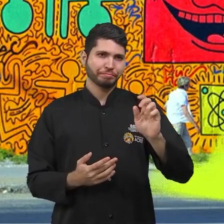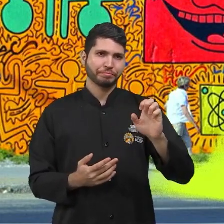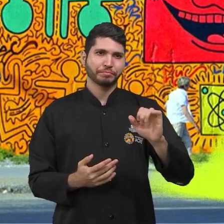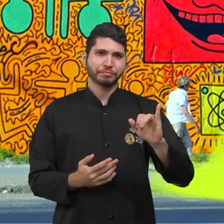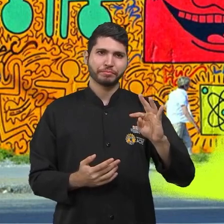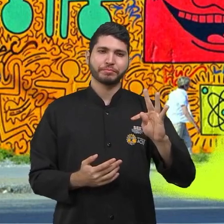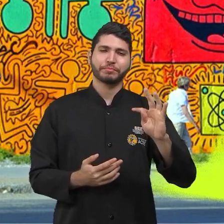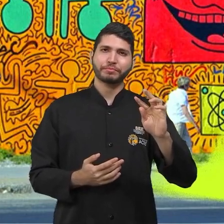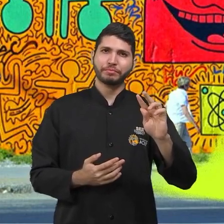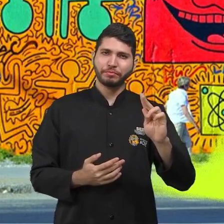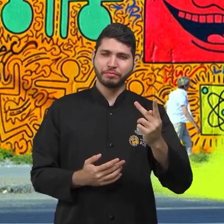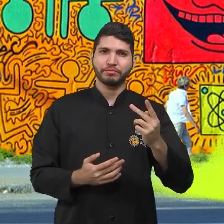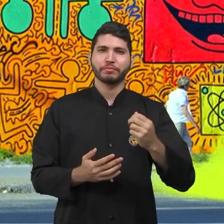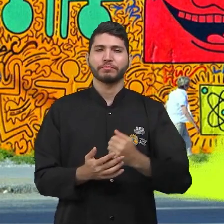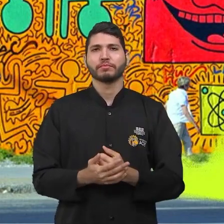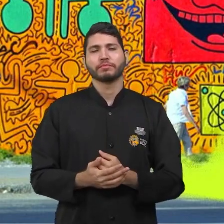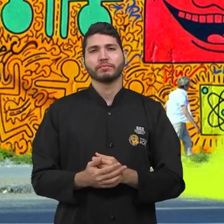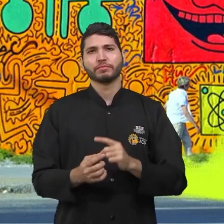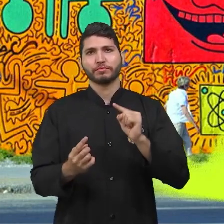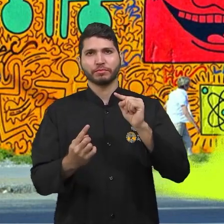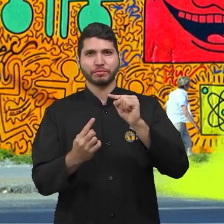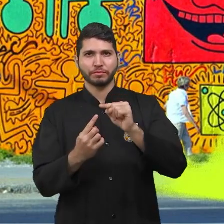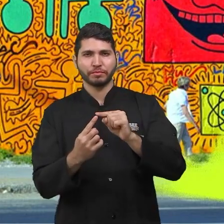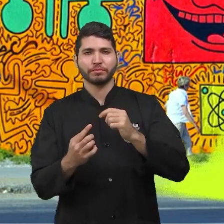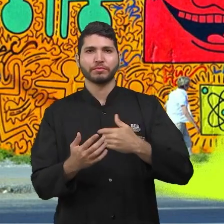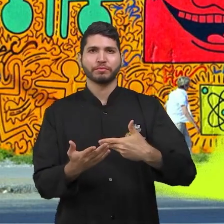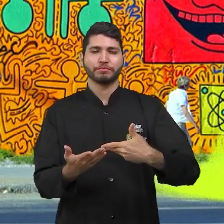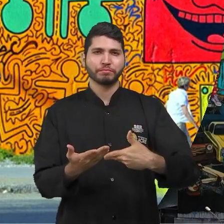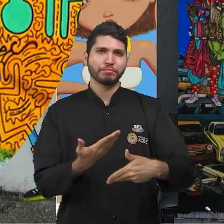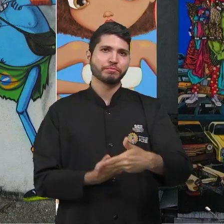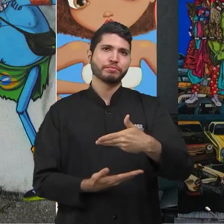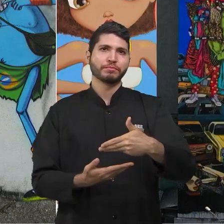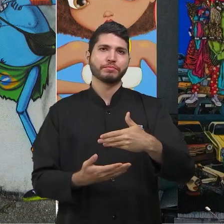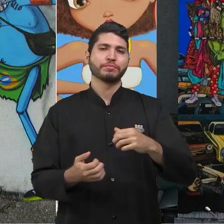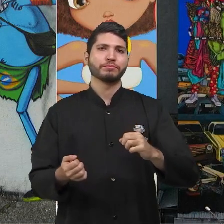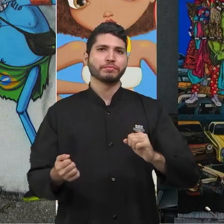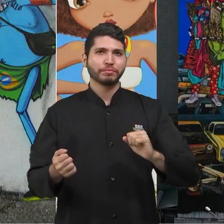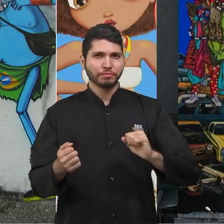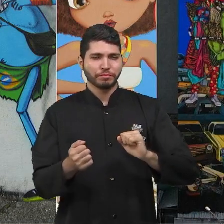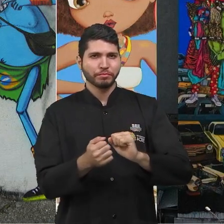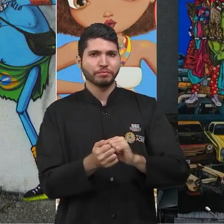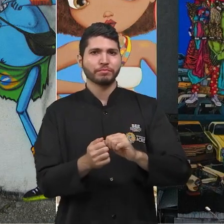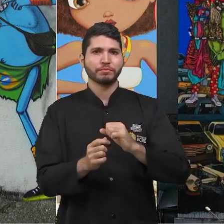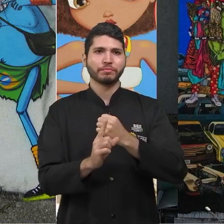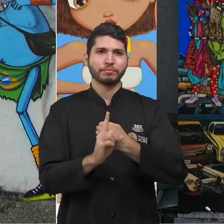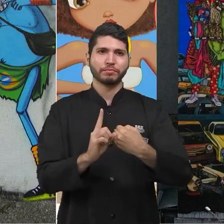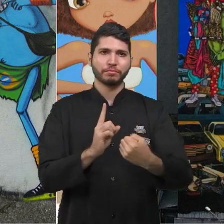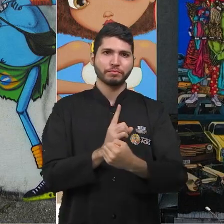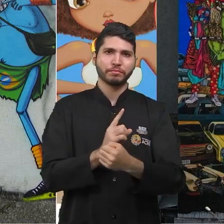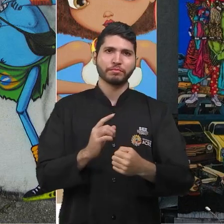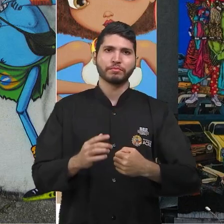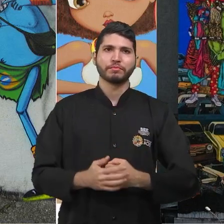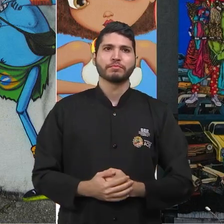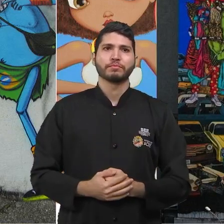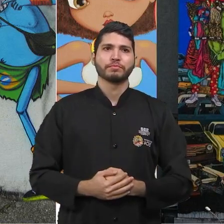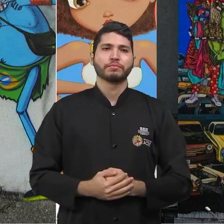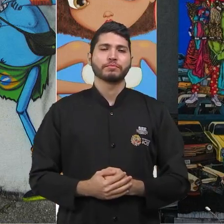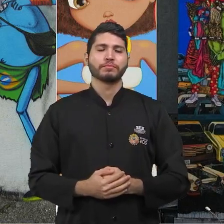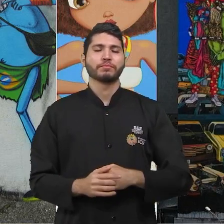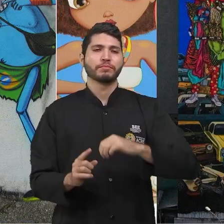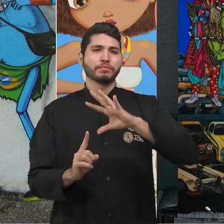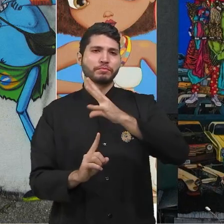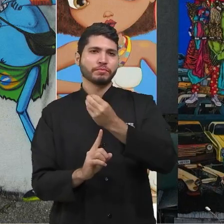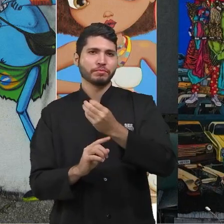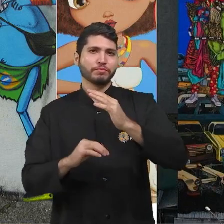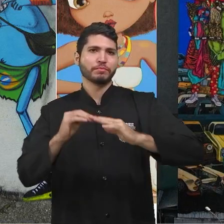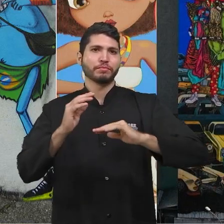obra para interagir com a sociedade. Então, ela é uma artista notável. E agora, os brasileiros, os artistas